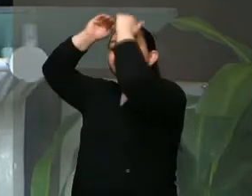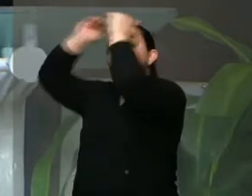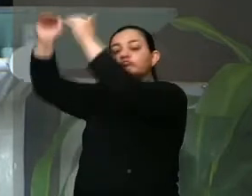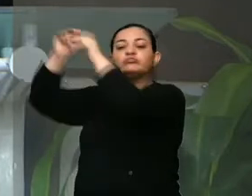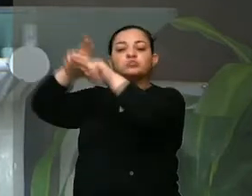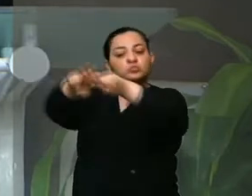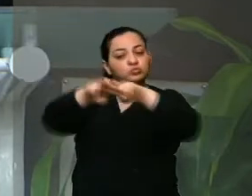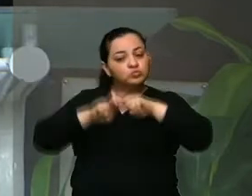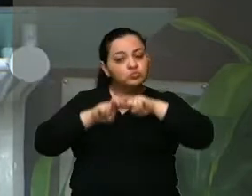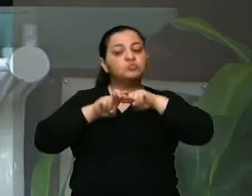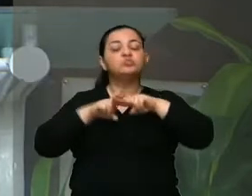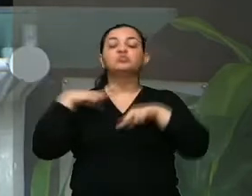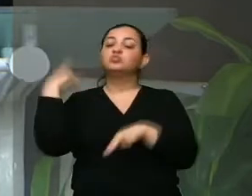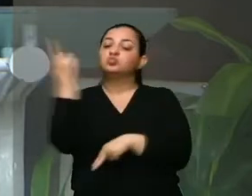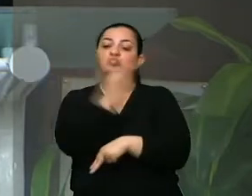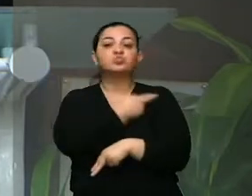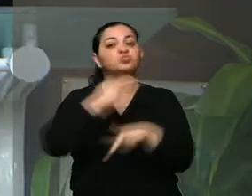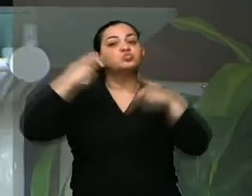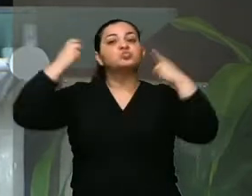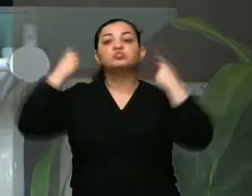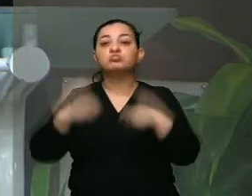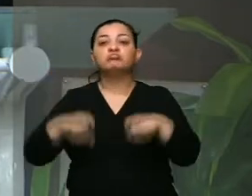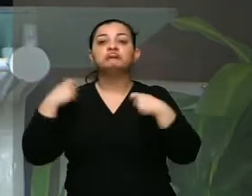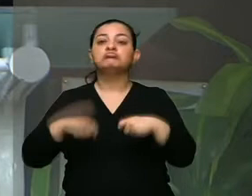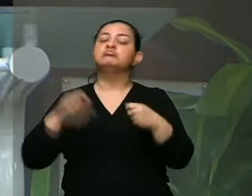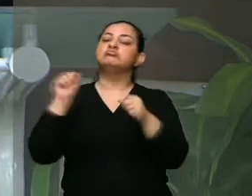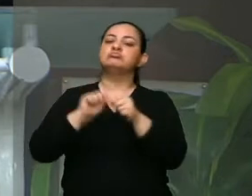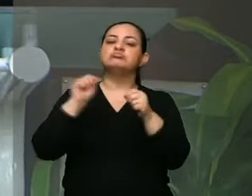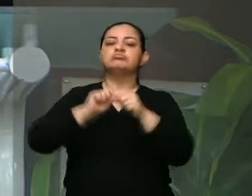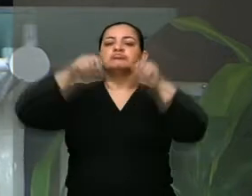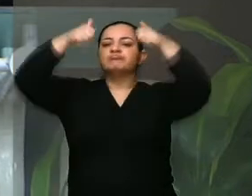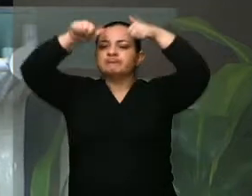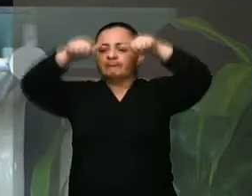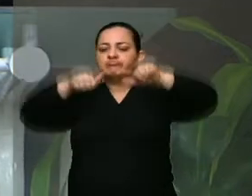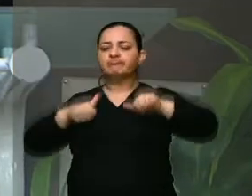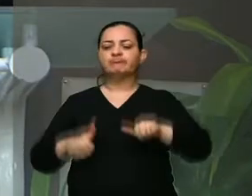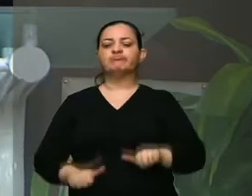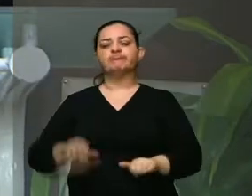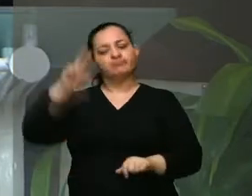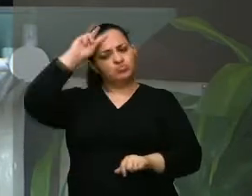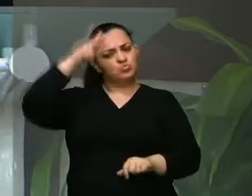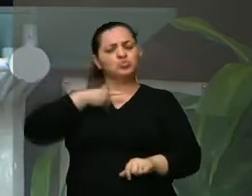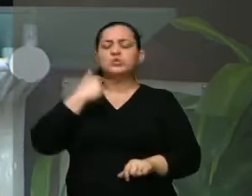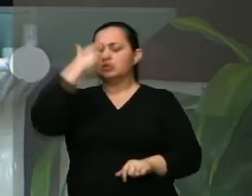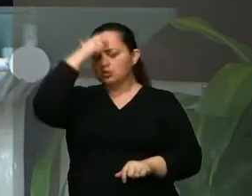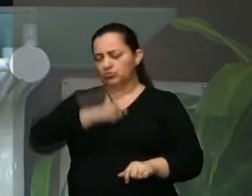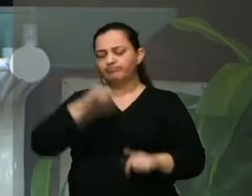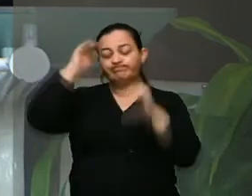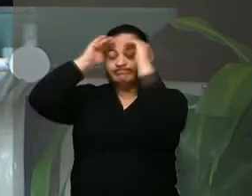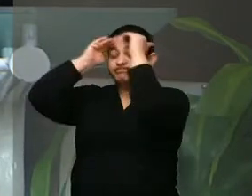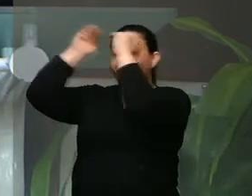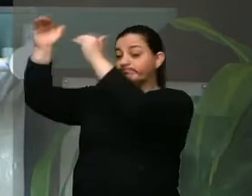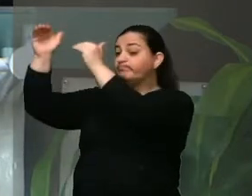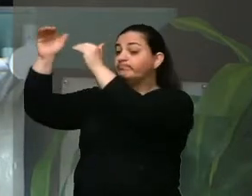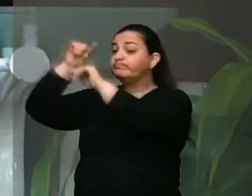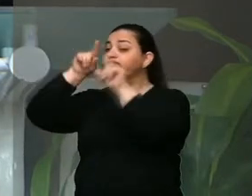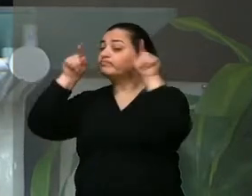isso irmãos nós precisamos fazer um autoexame ver tenho sido eu obediente